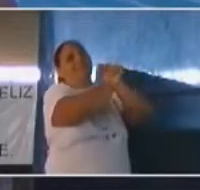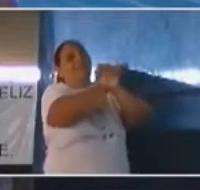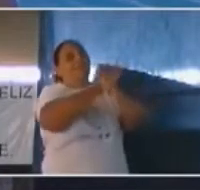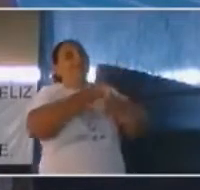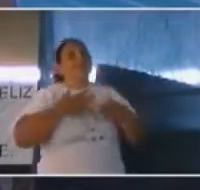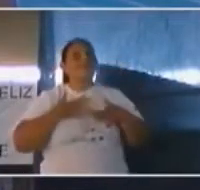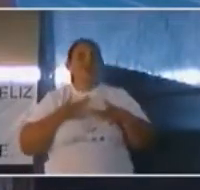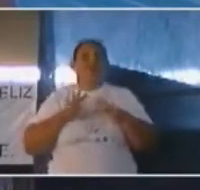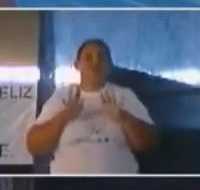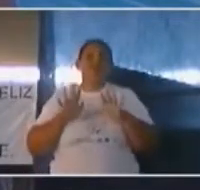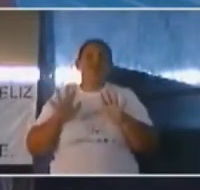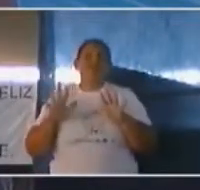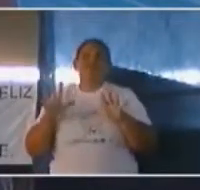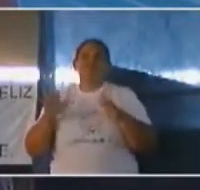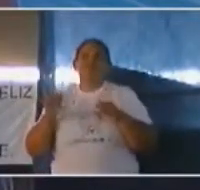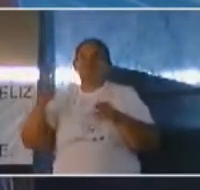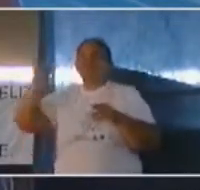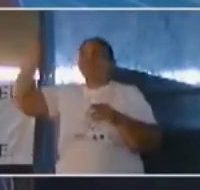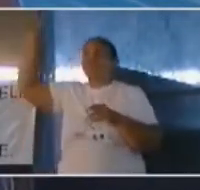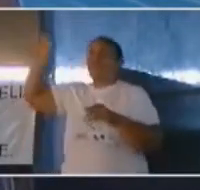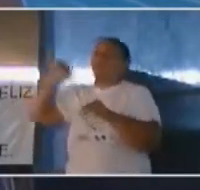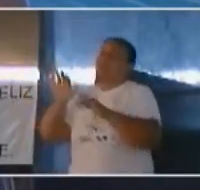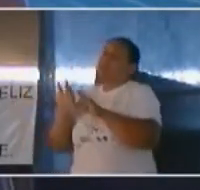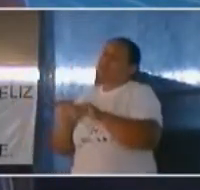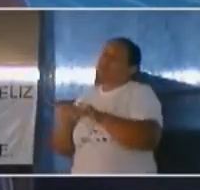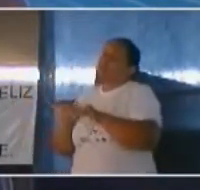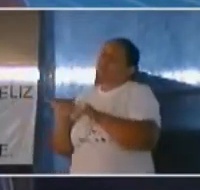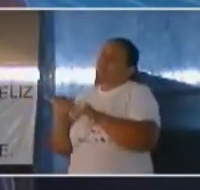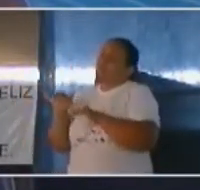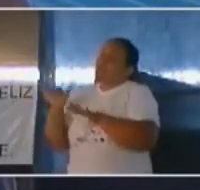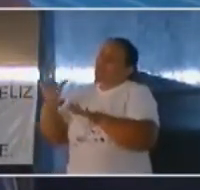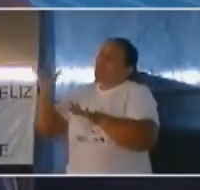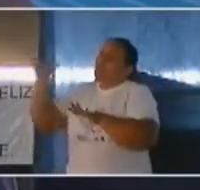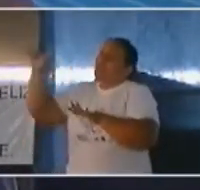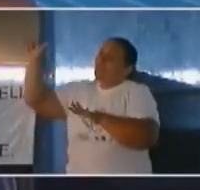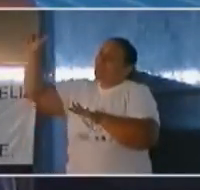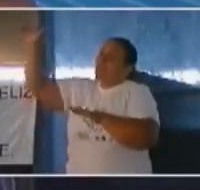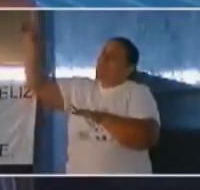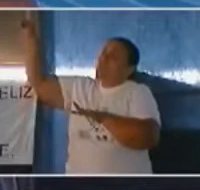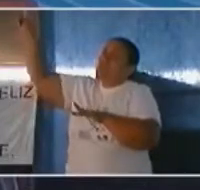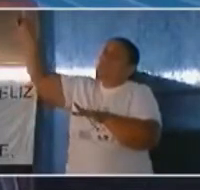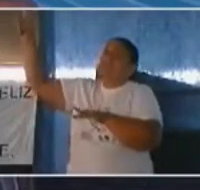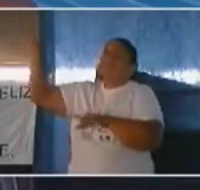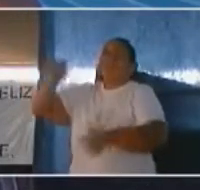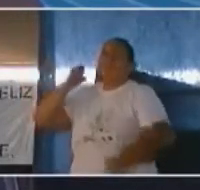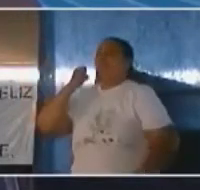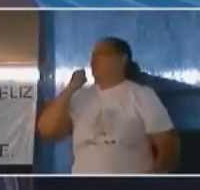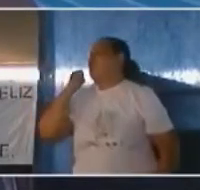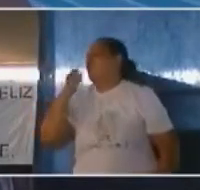guiar pelo Deus Criador. O Deus Criador é um ótimo, um